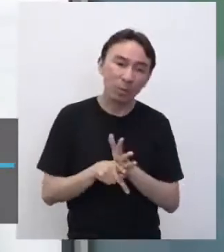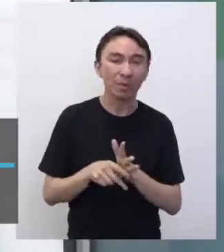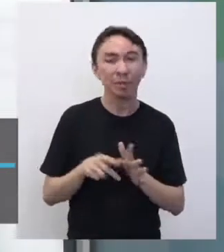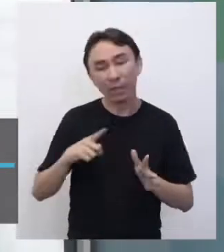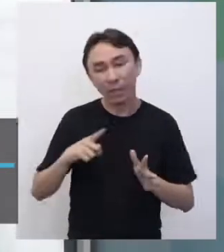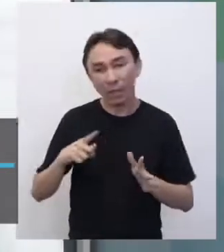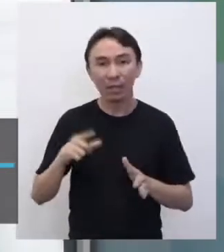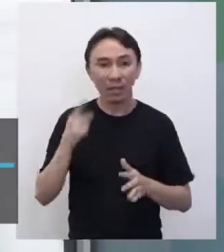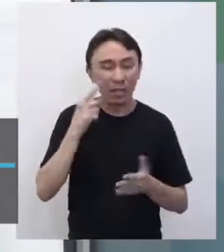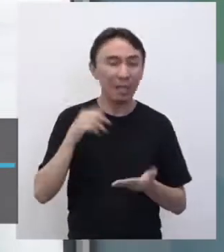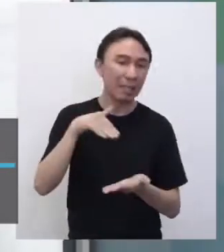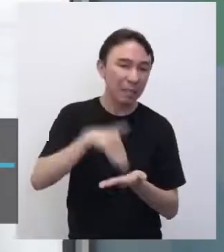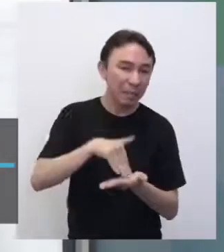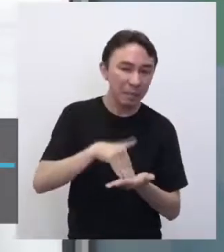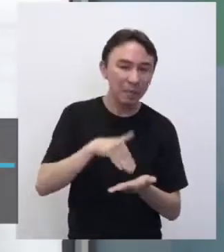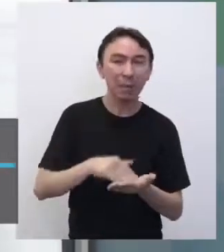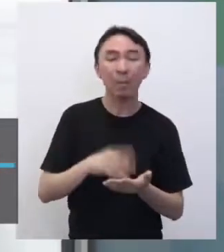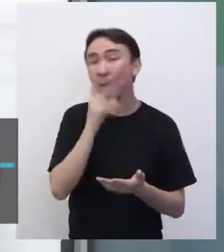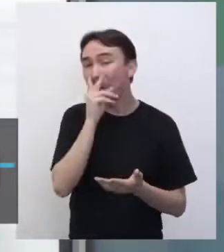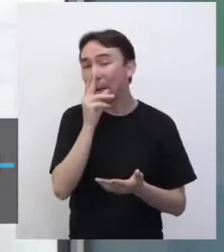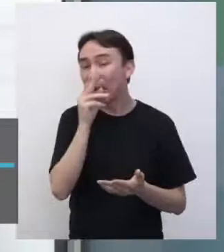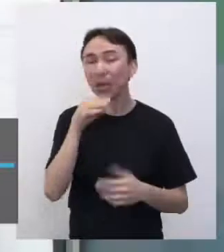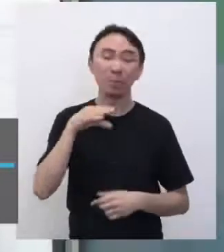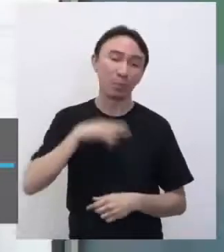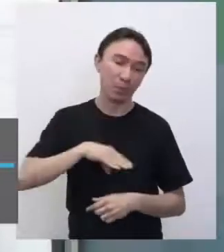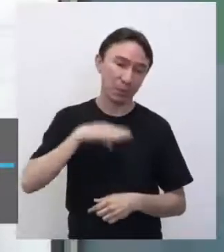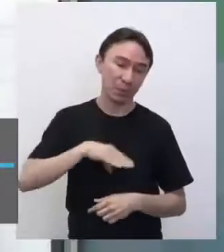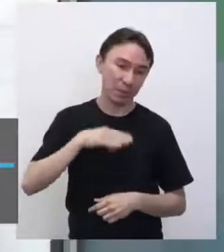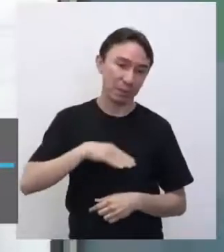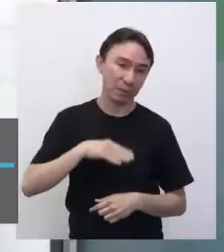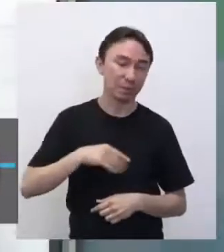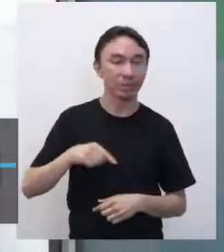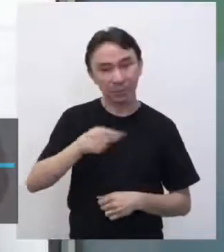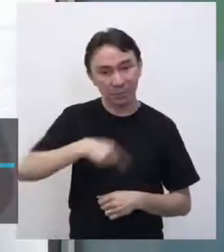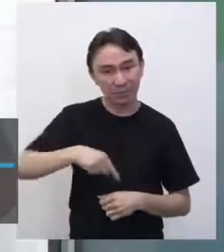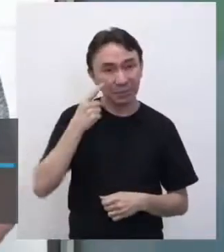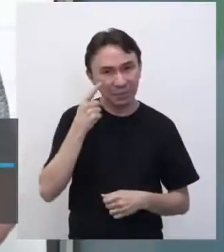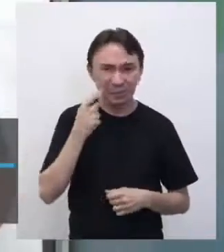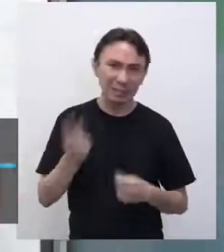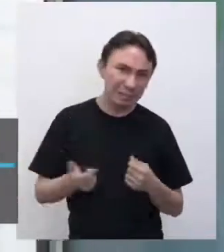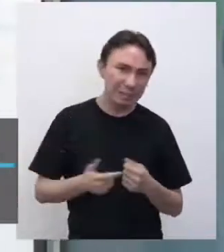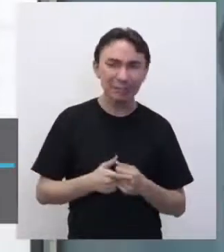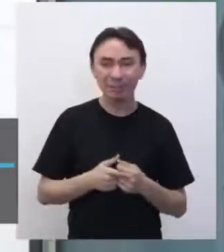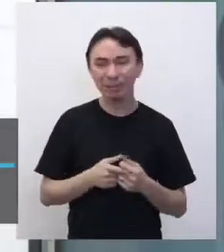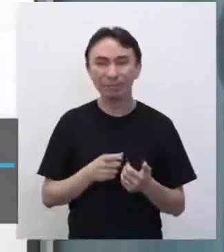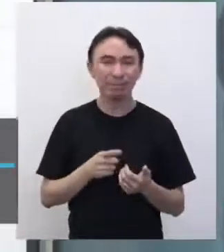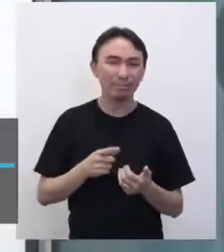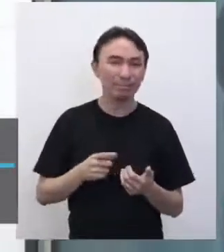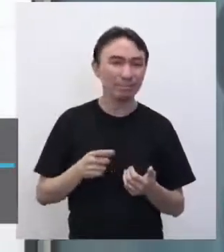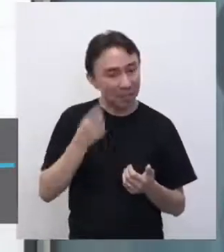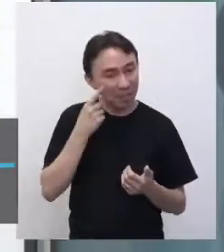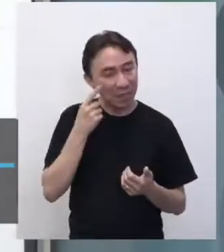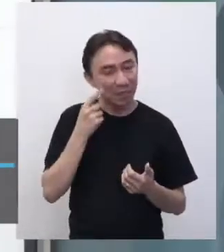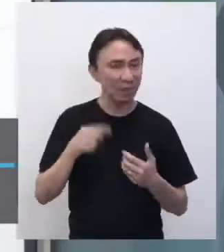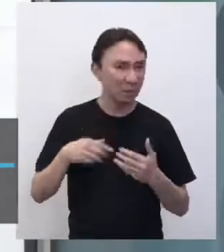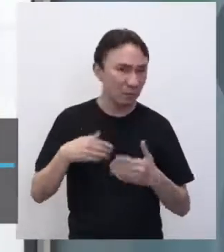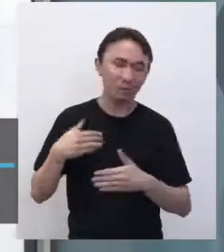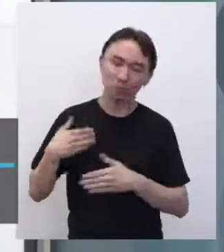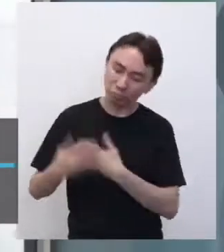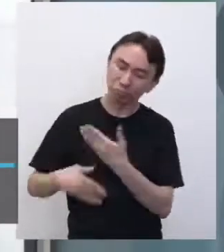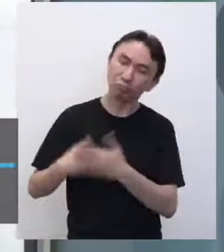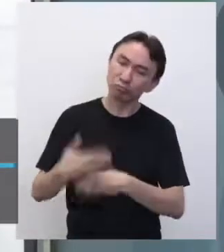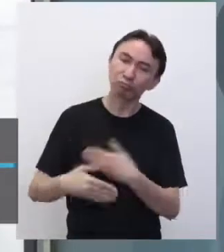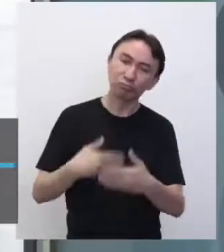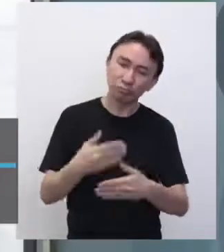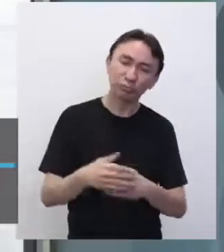que é parecido com a língua portuguesa. Então, a gente vai fazer associação até pelo cognato, né? Mas a gente vem, ao longo dos anos, aí falando